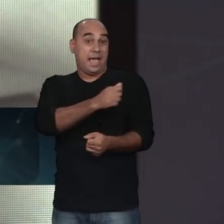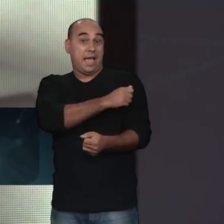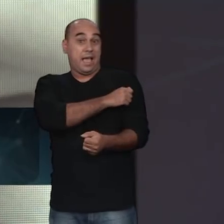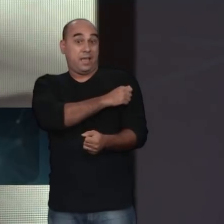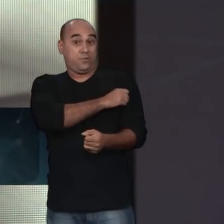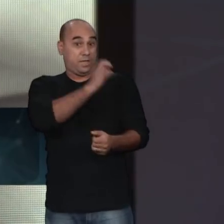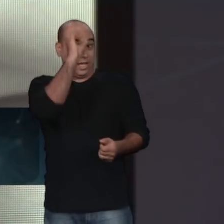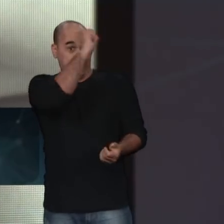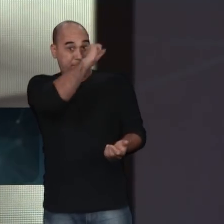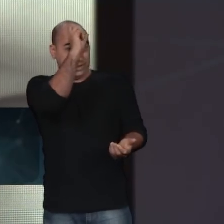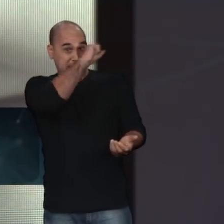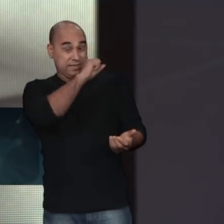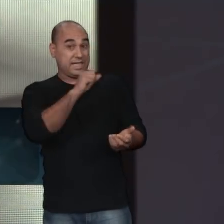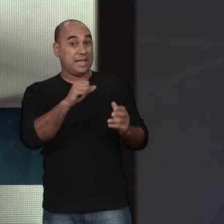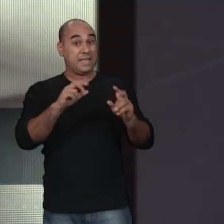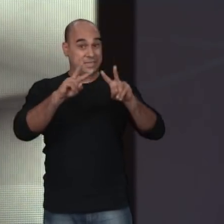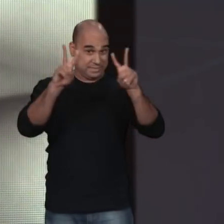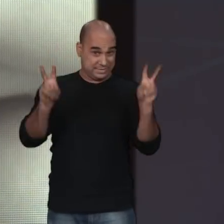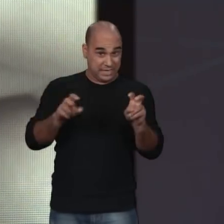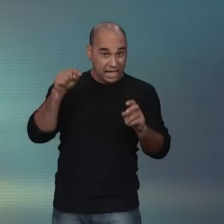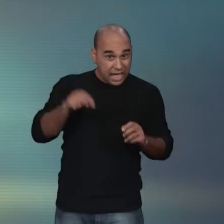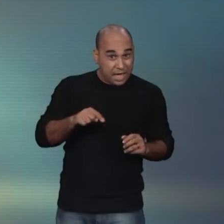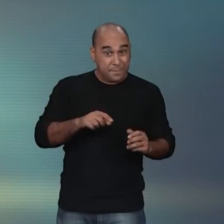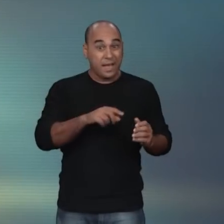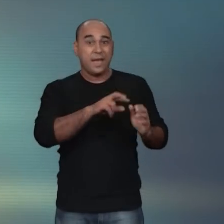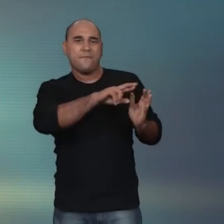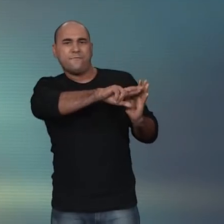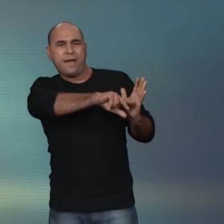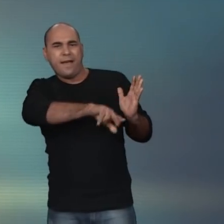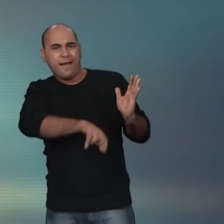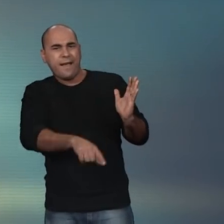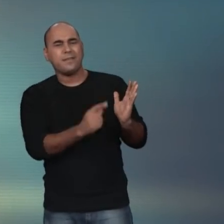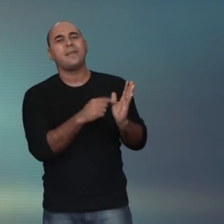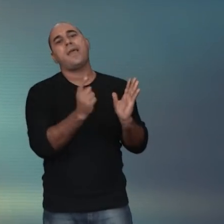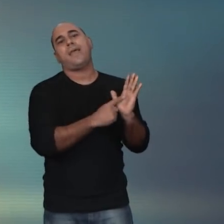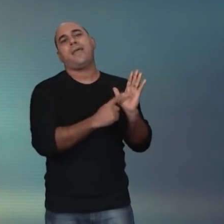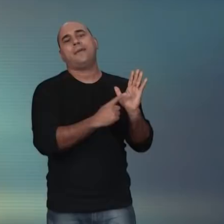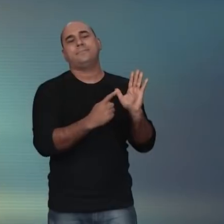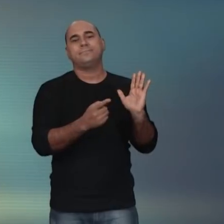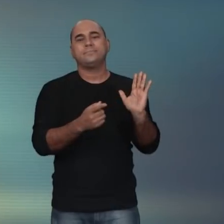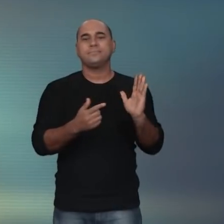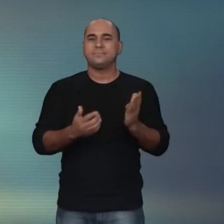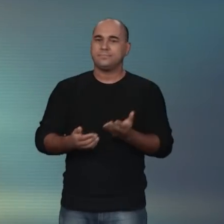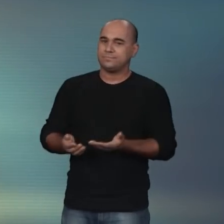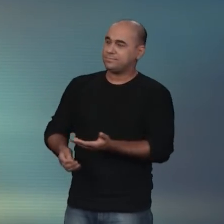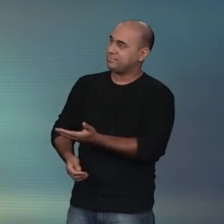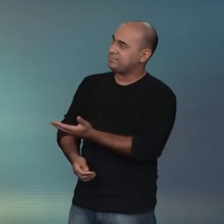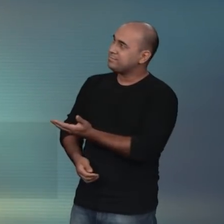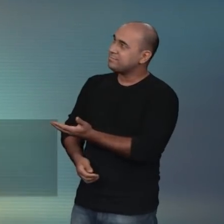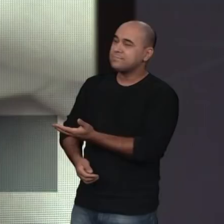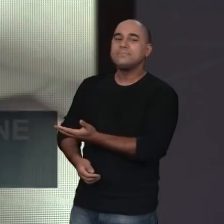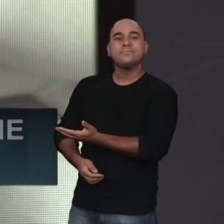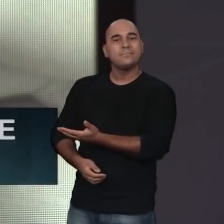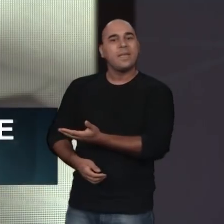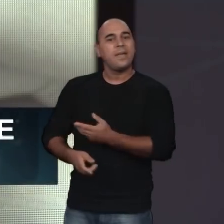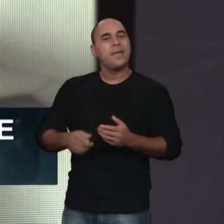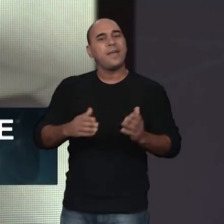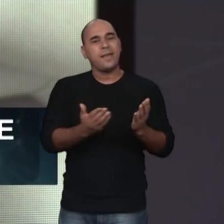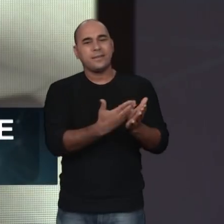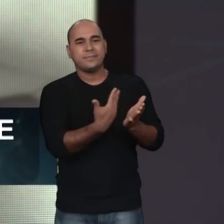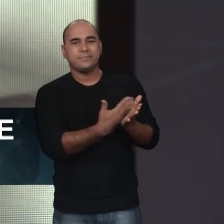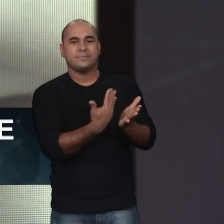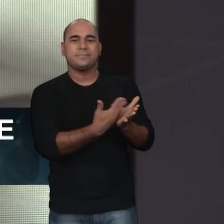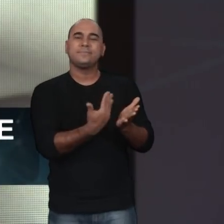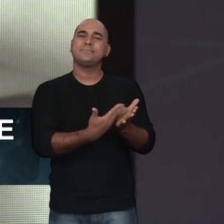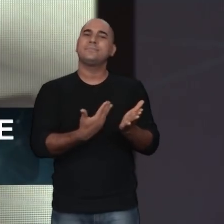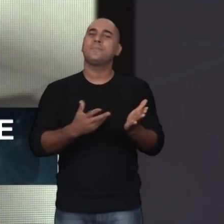Rodrigo Silva, esse aqui é o material didático, escrito por ele, inclusive, e de graça a gente envia para sua casa. É o Guia de